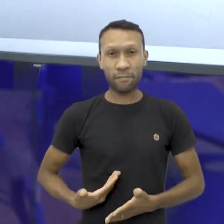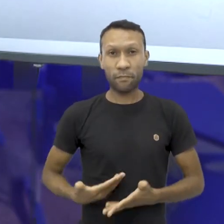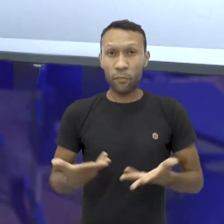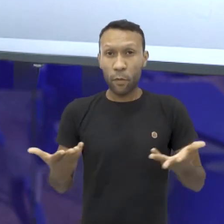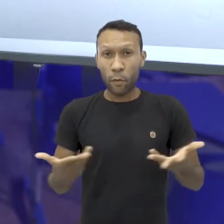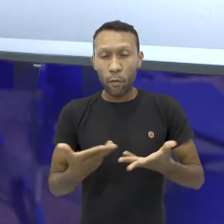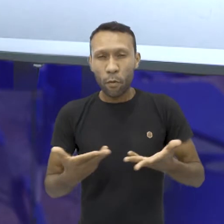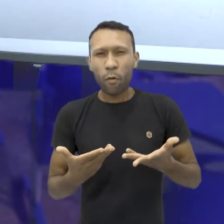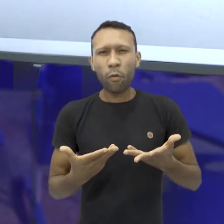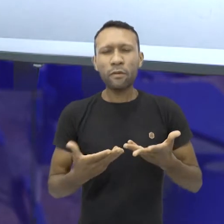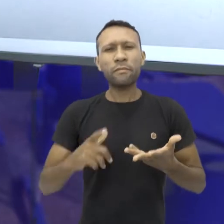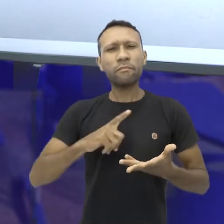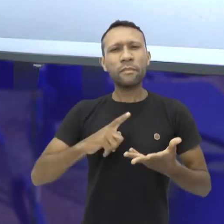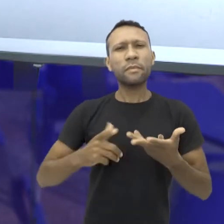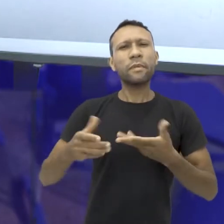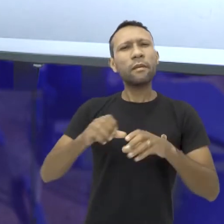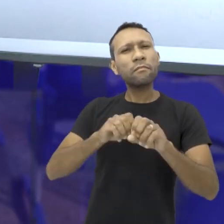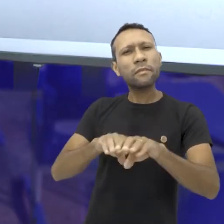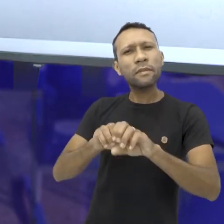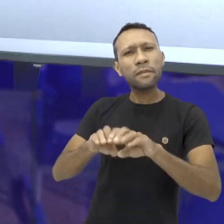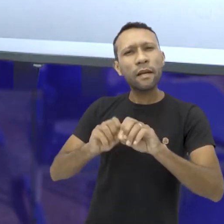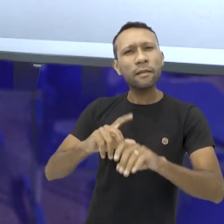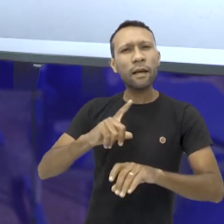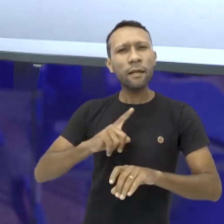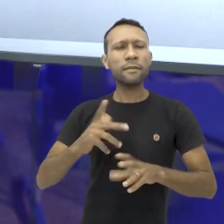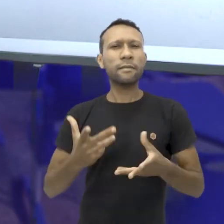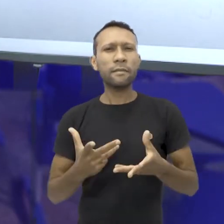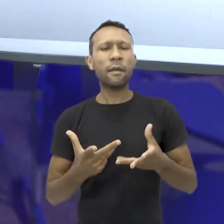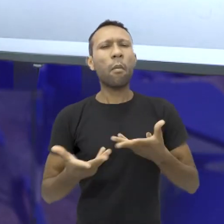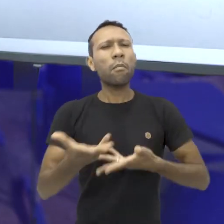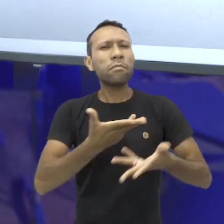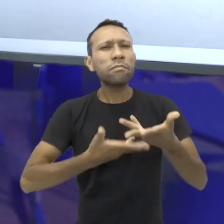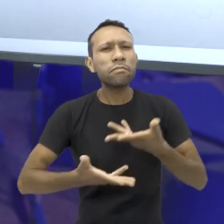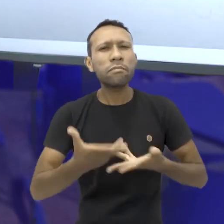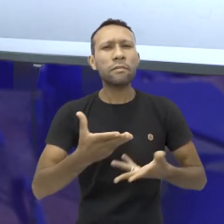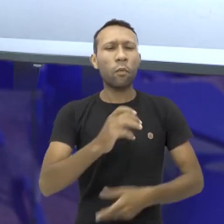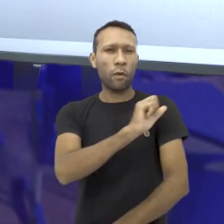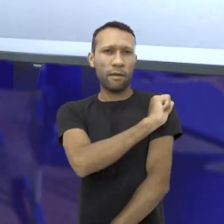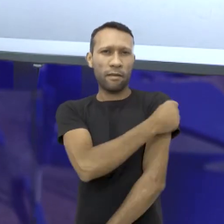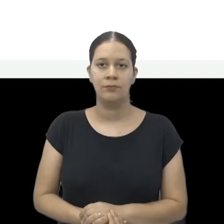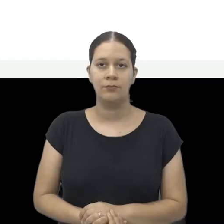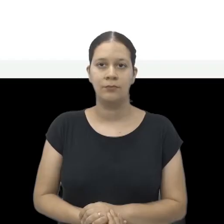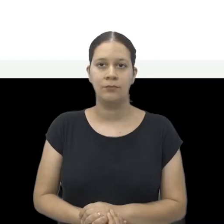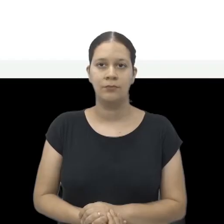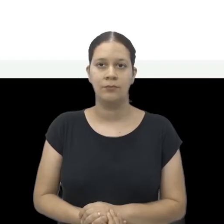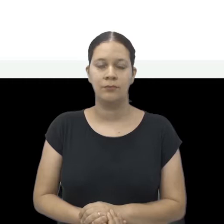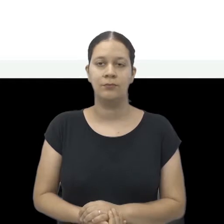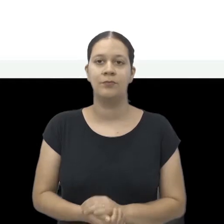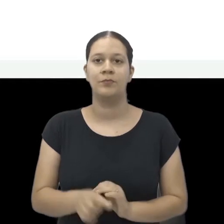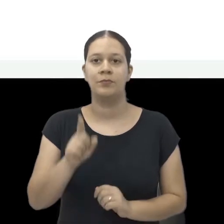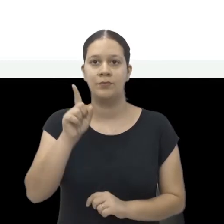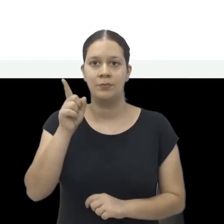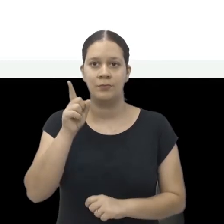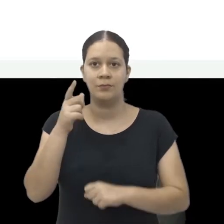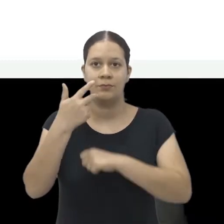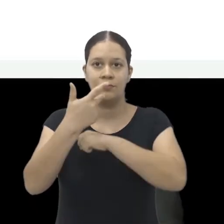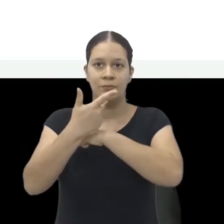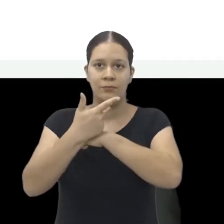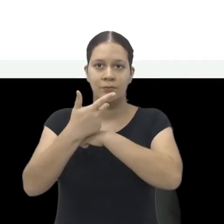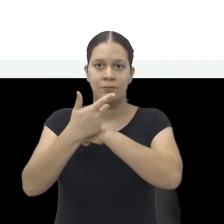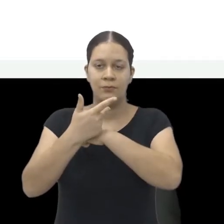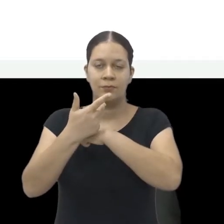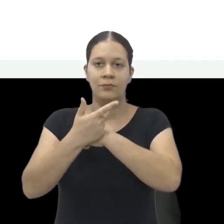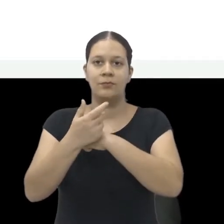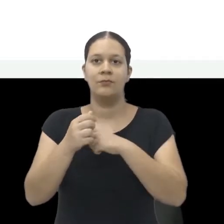hoje iremos vivenciar uma habilidade voltada para o 8º ano. E neste vídeo